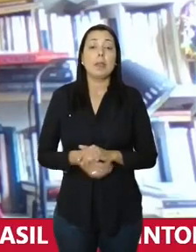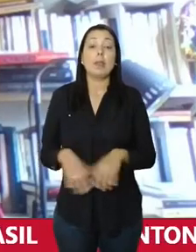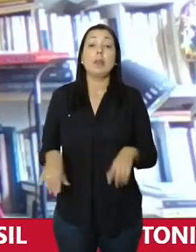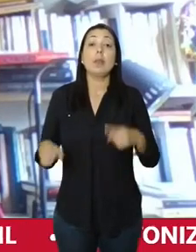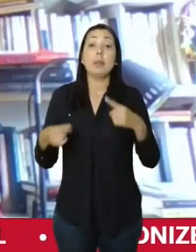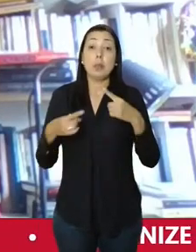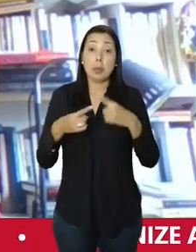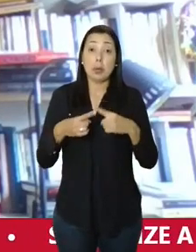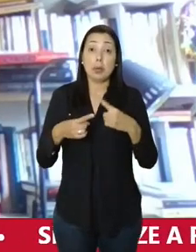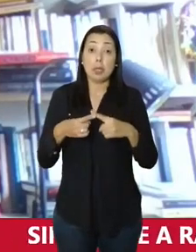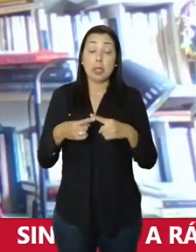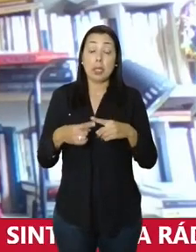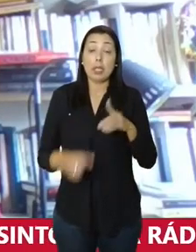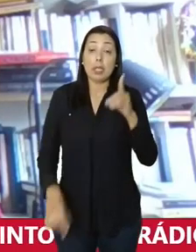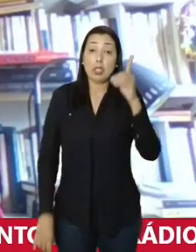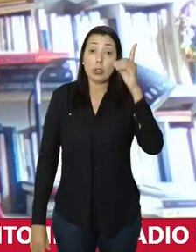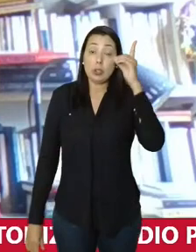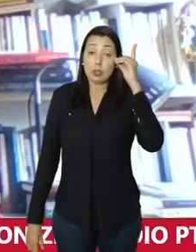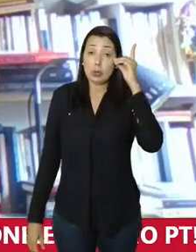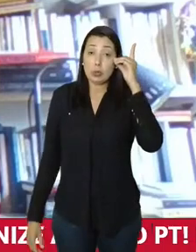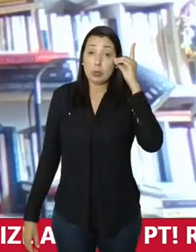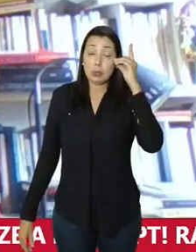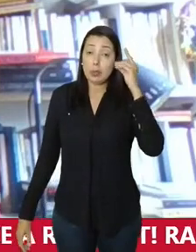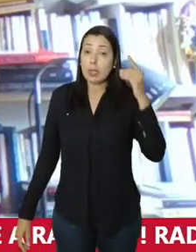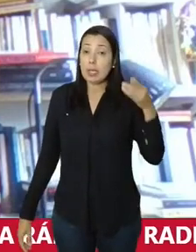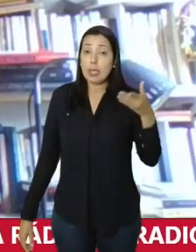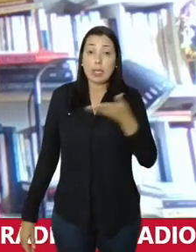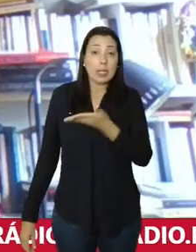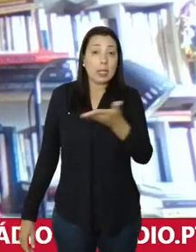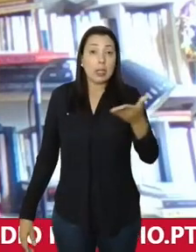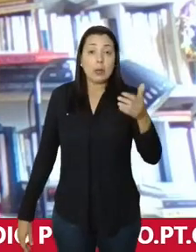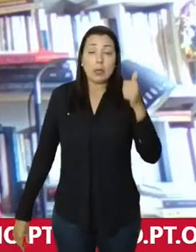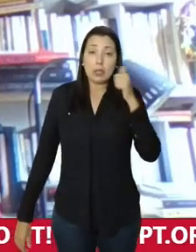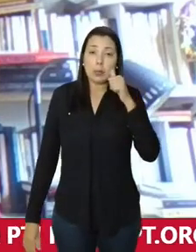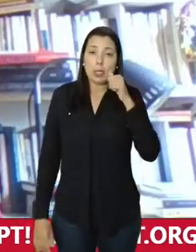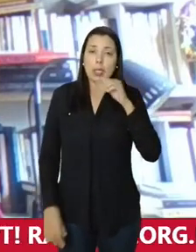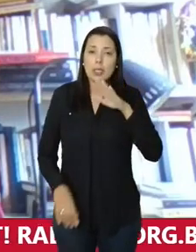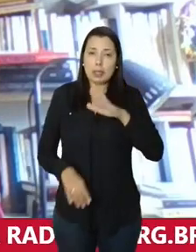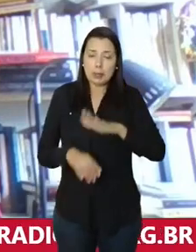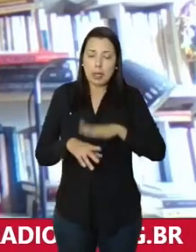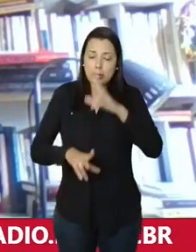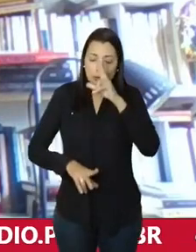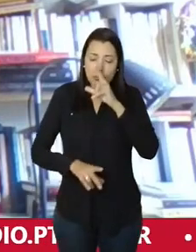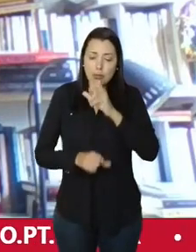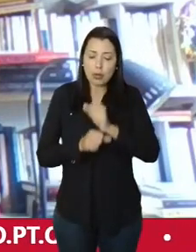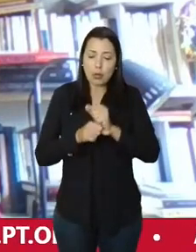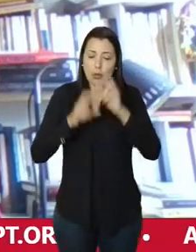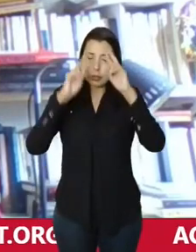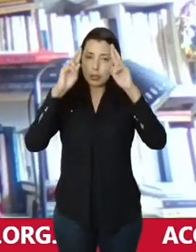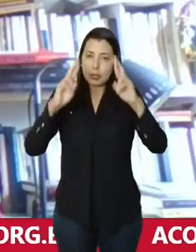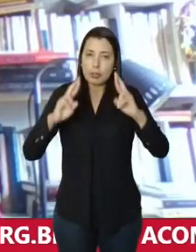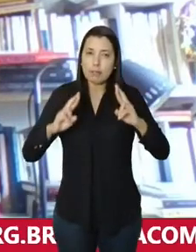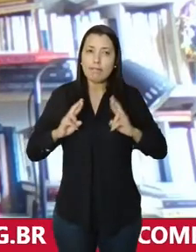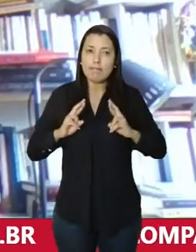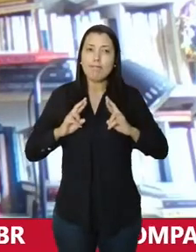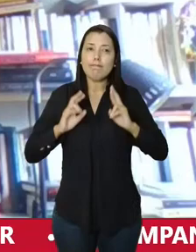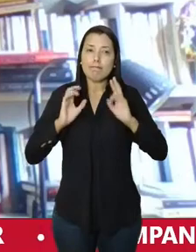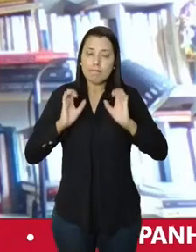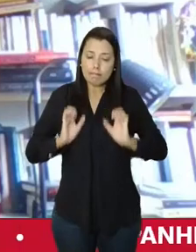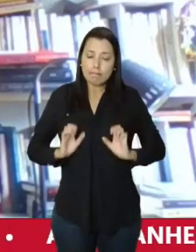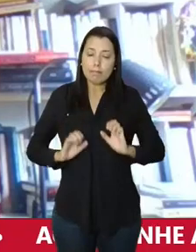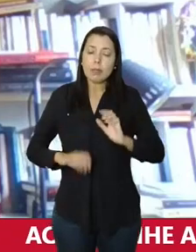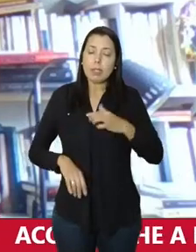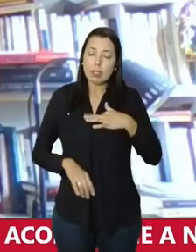porque Dilma Rousseff é uma das mulheres mais guerreiras e honestas que eu